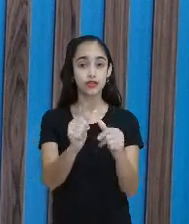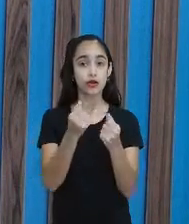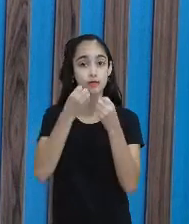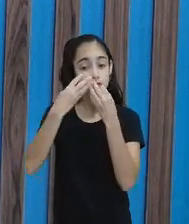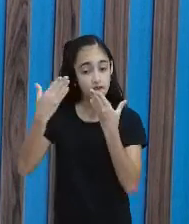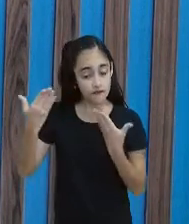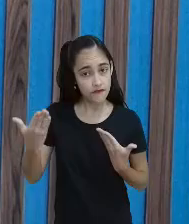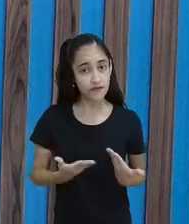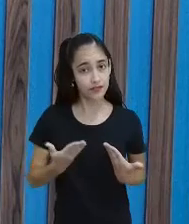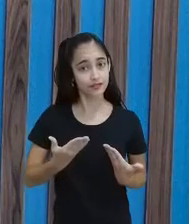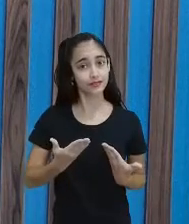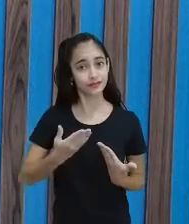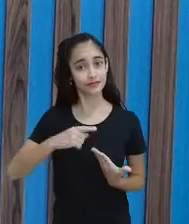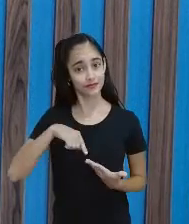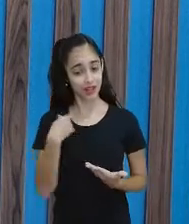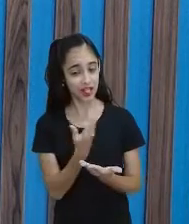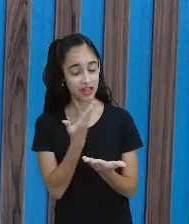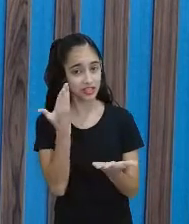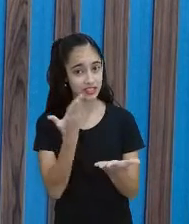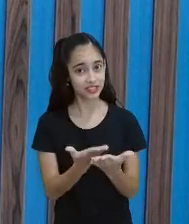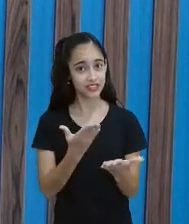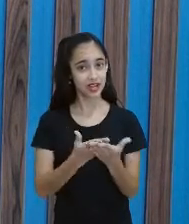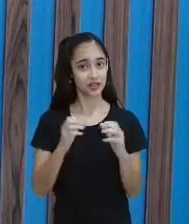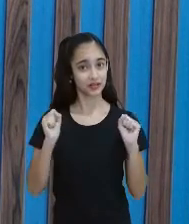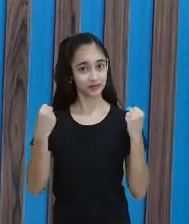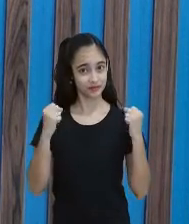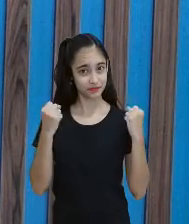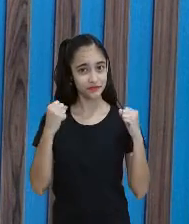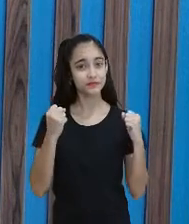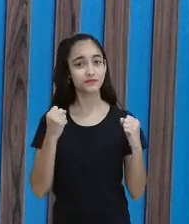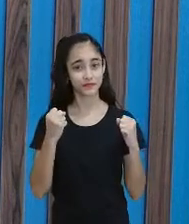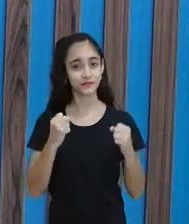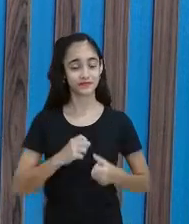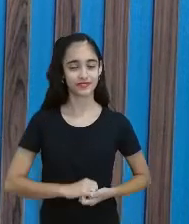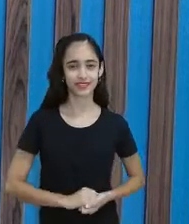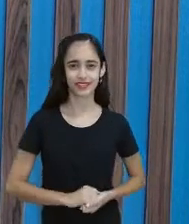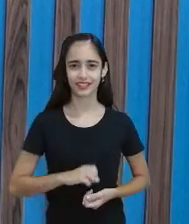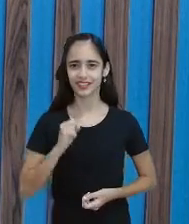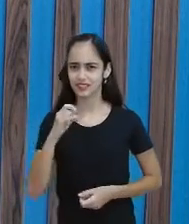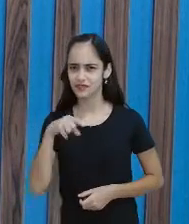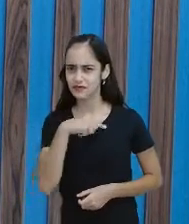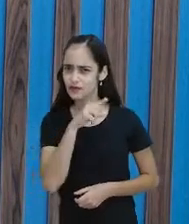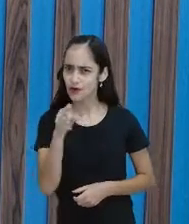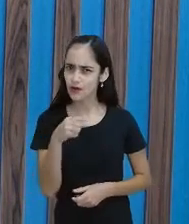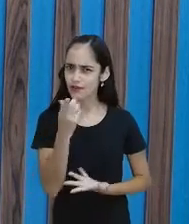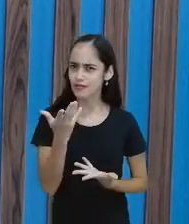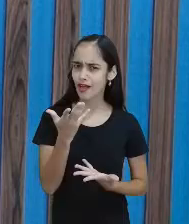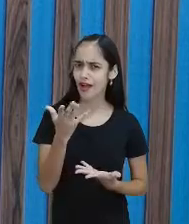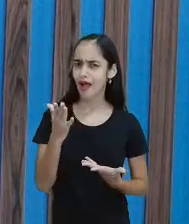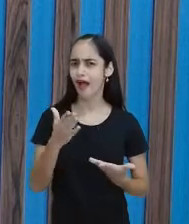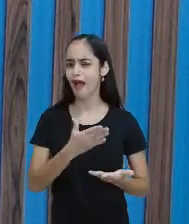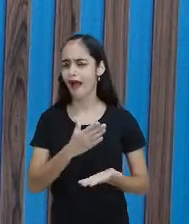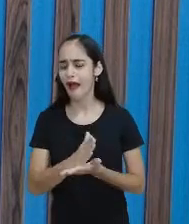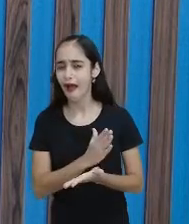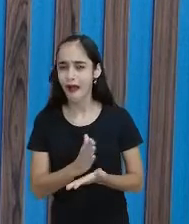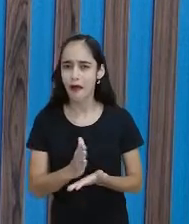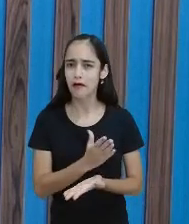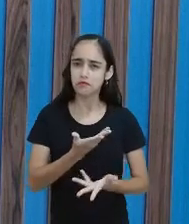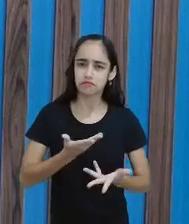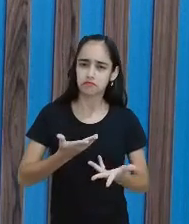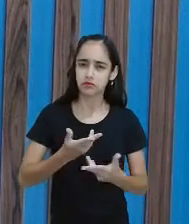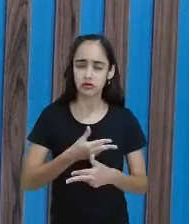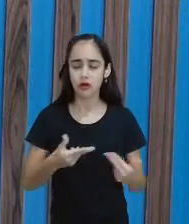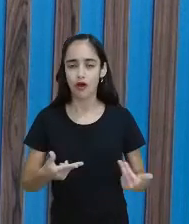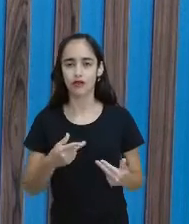bem-vindos e bem-vindas a mais uma aula de Educação Física. Se você, por algum acaso, está chegando